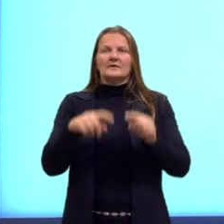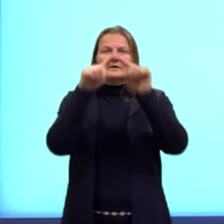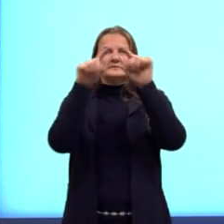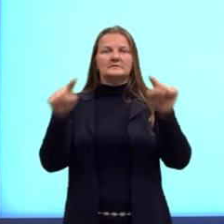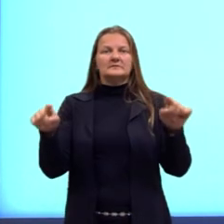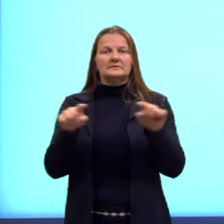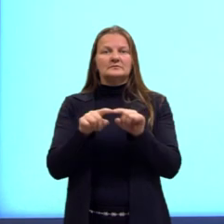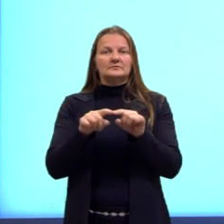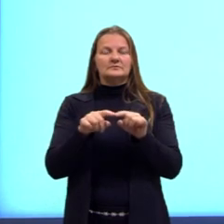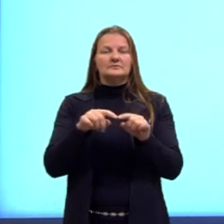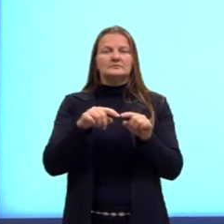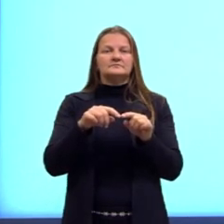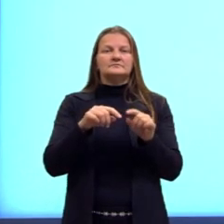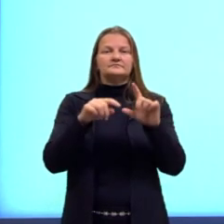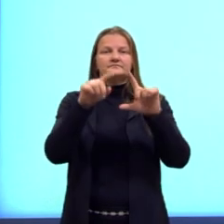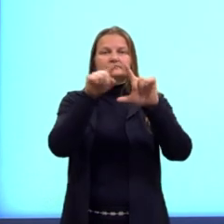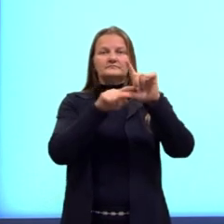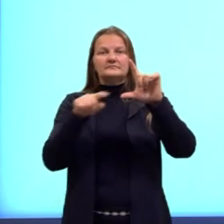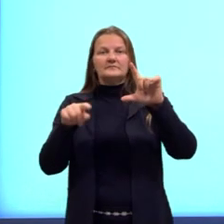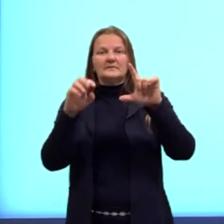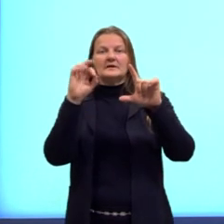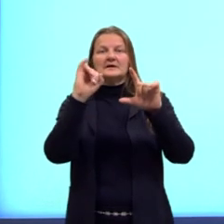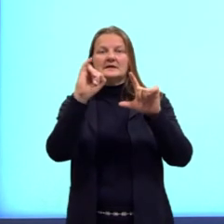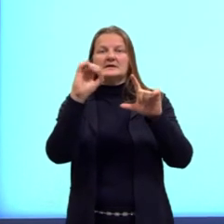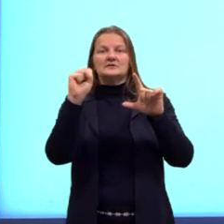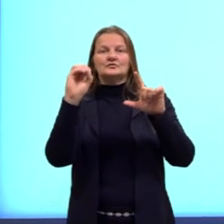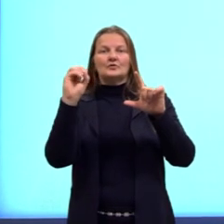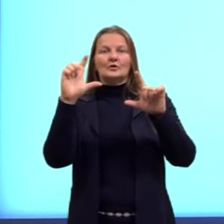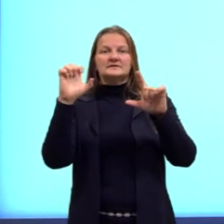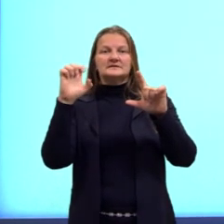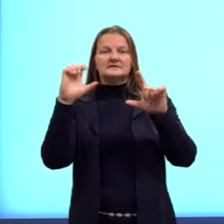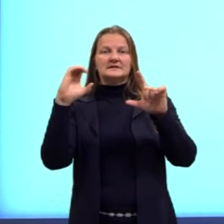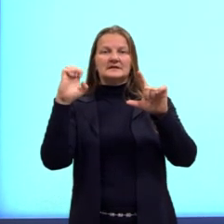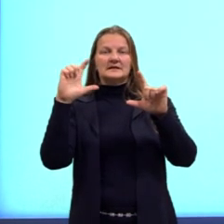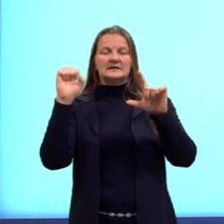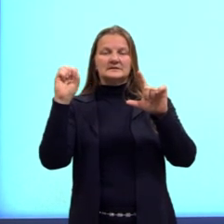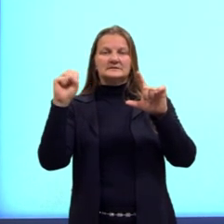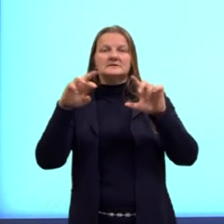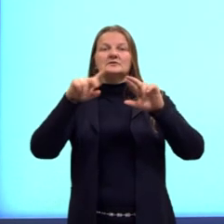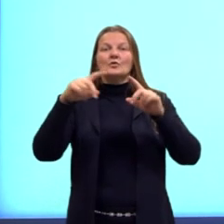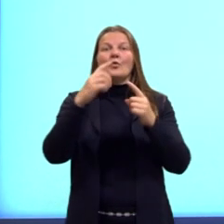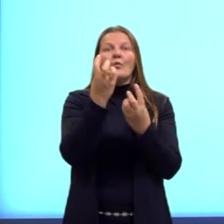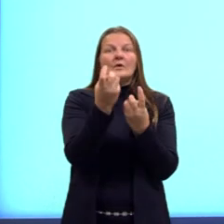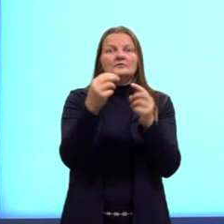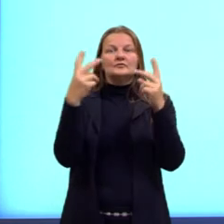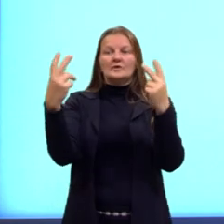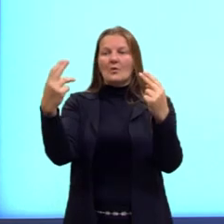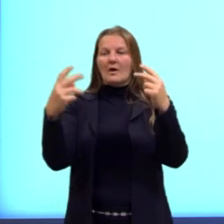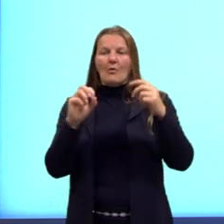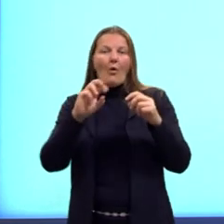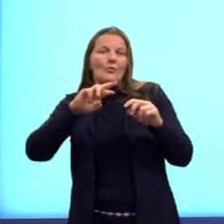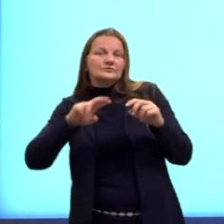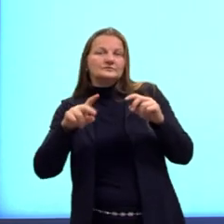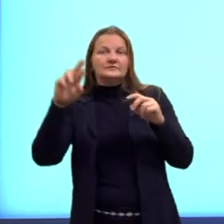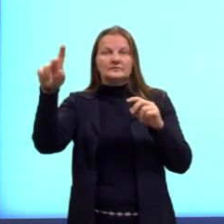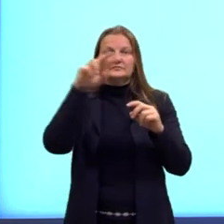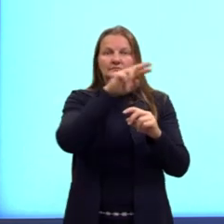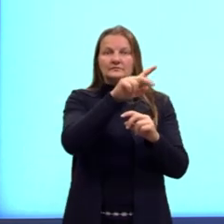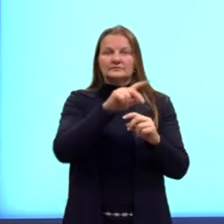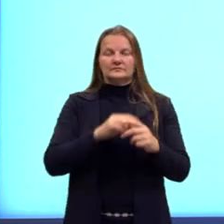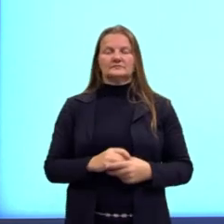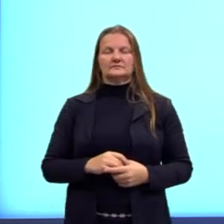triângulo retângulo que também é isósceles tá então nós podemos classificá-los ainda quanto